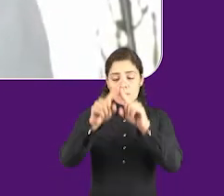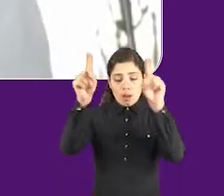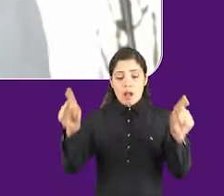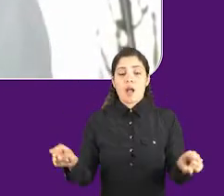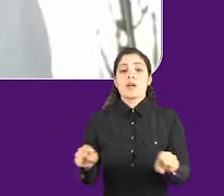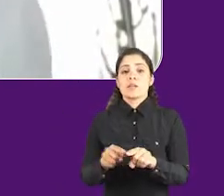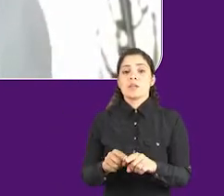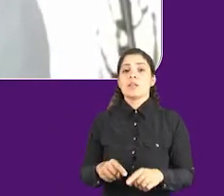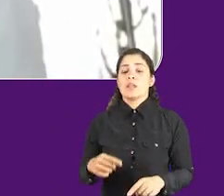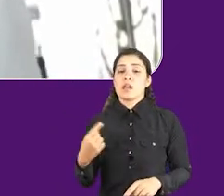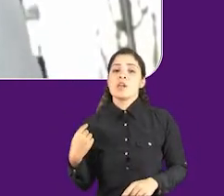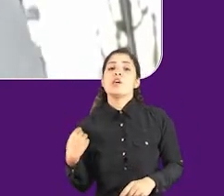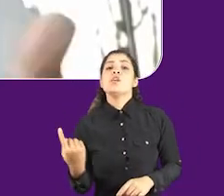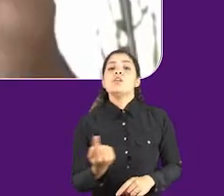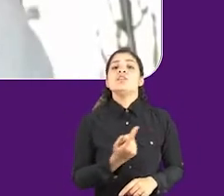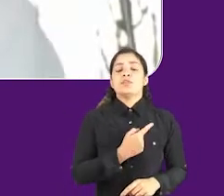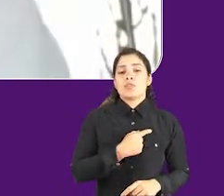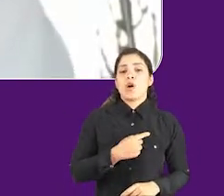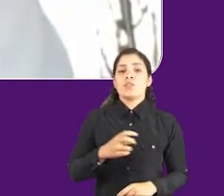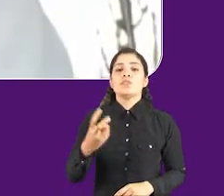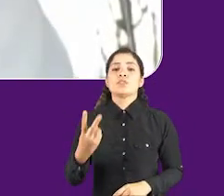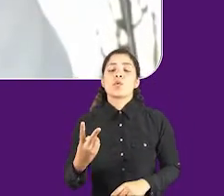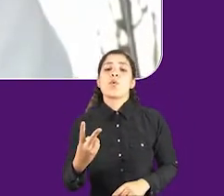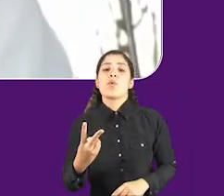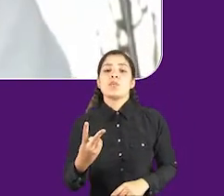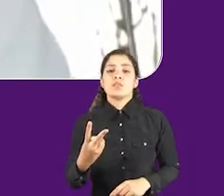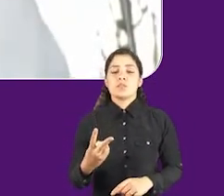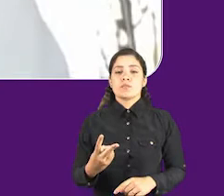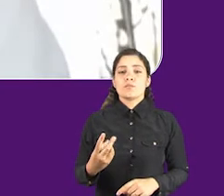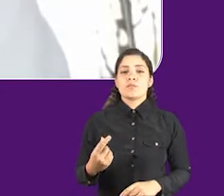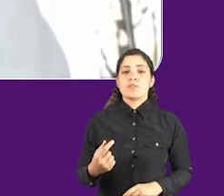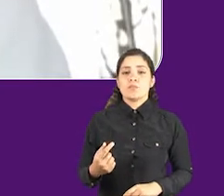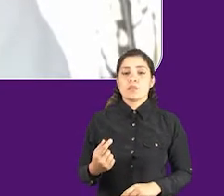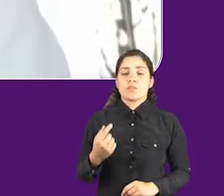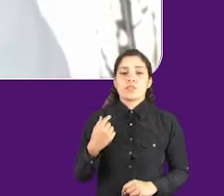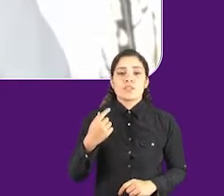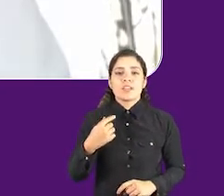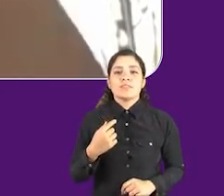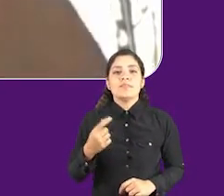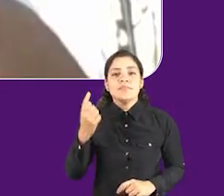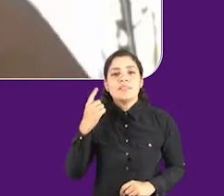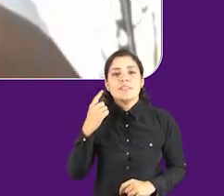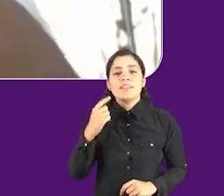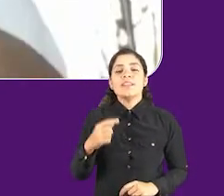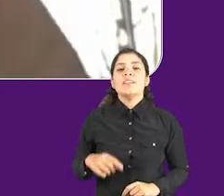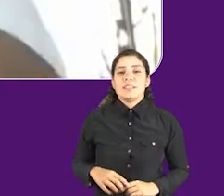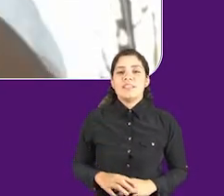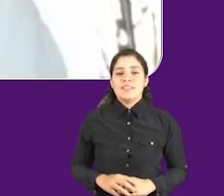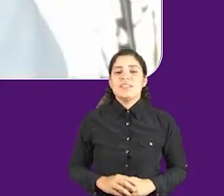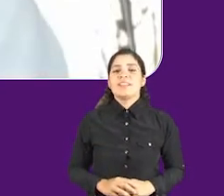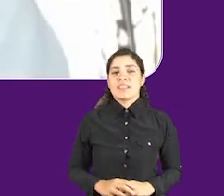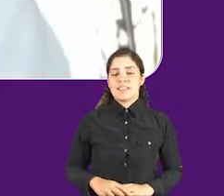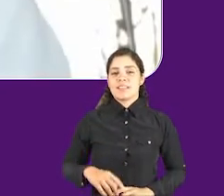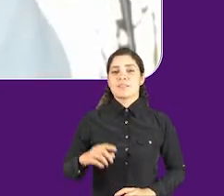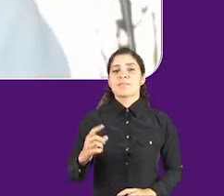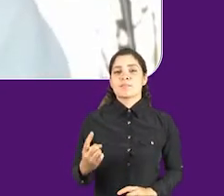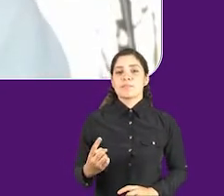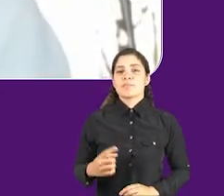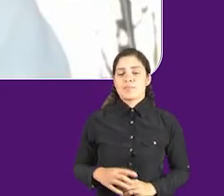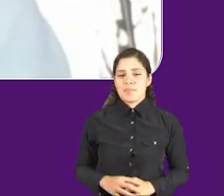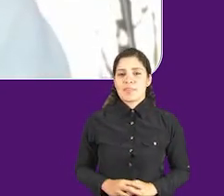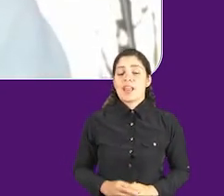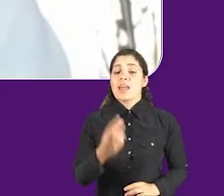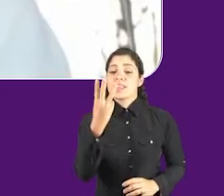tem que andar corretamente na terra sabe então depois você manda para perder ele aprender as pessoas que usar tem o que a gente já